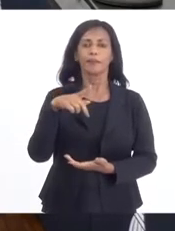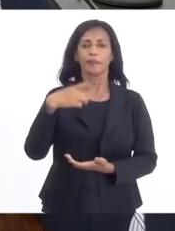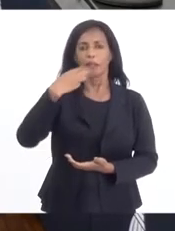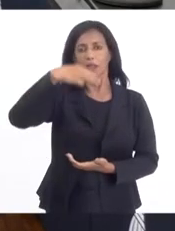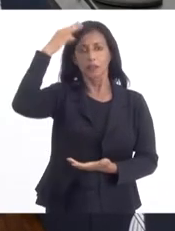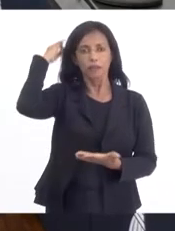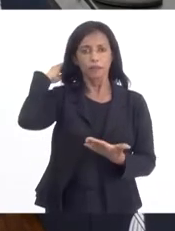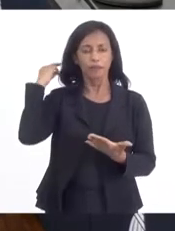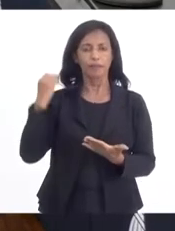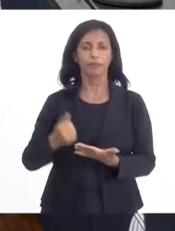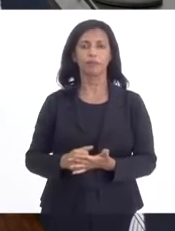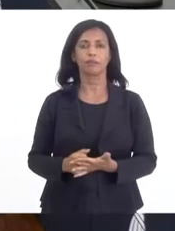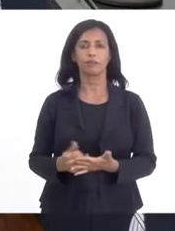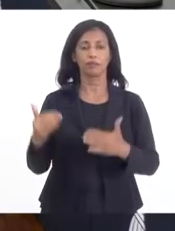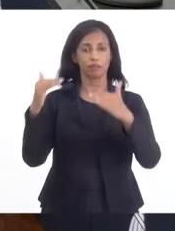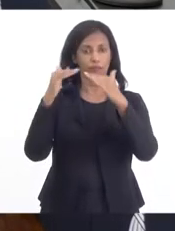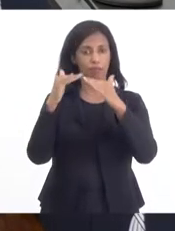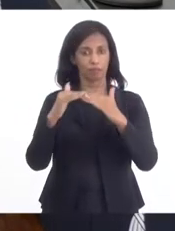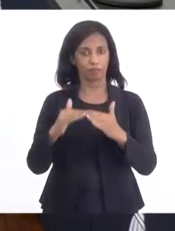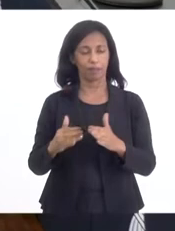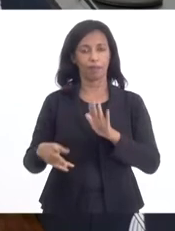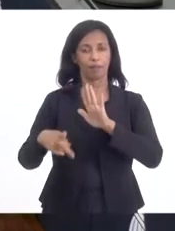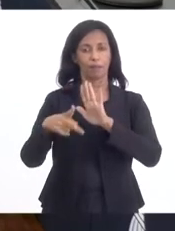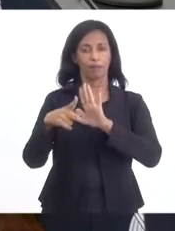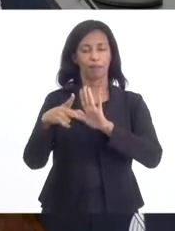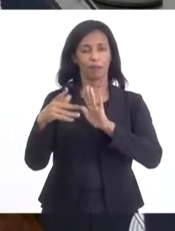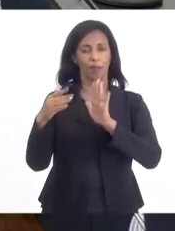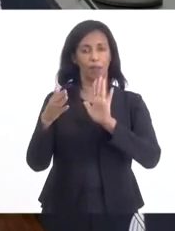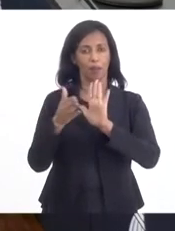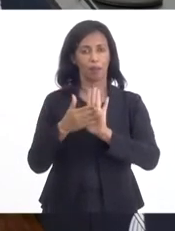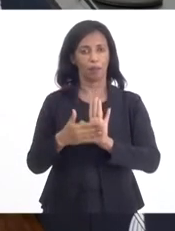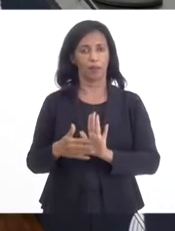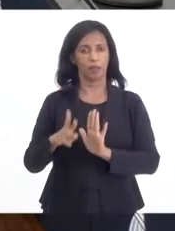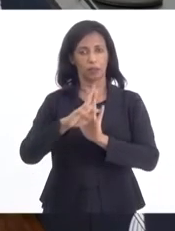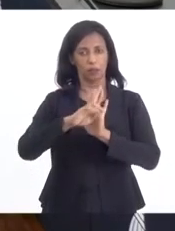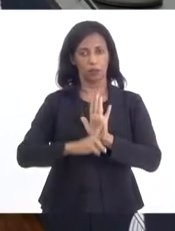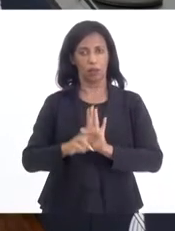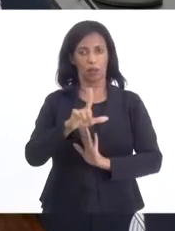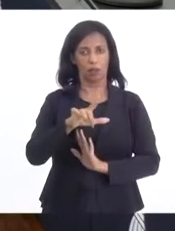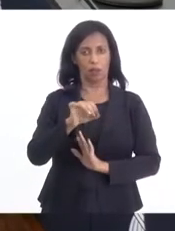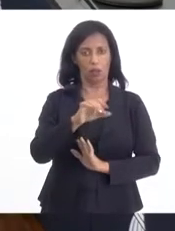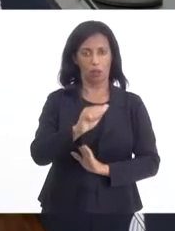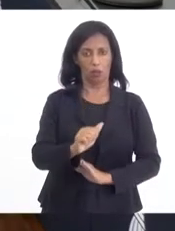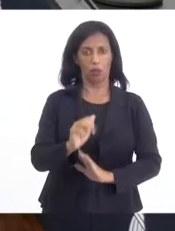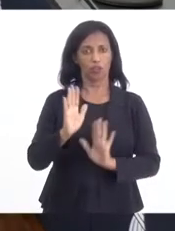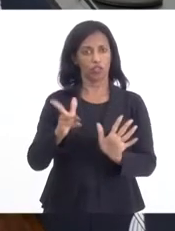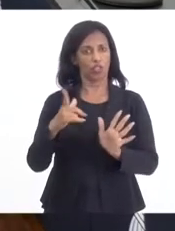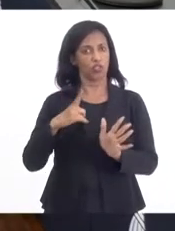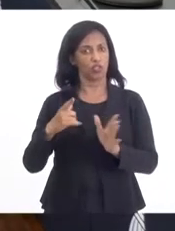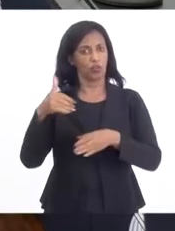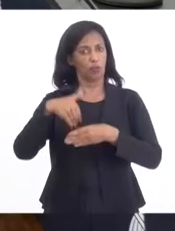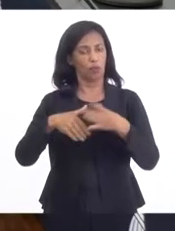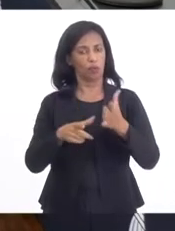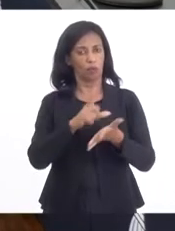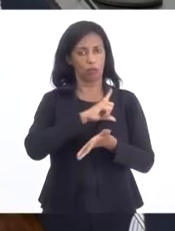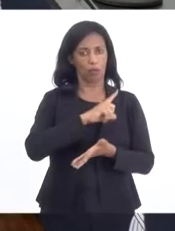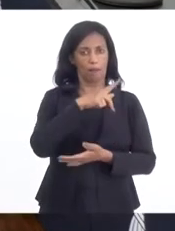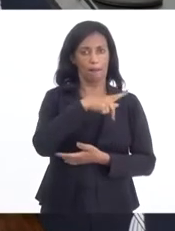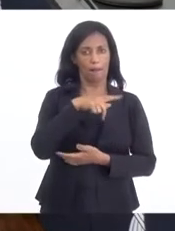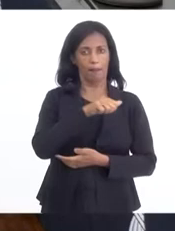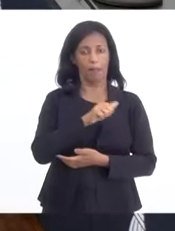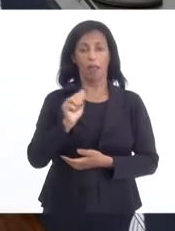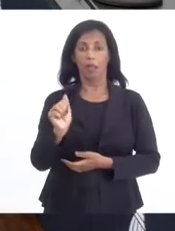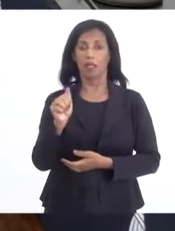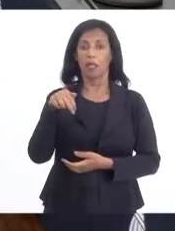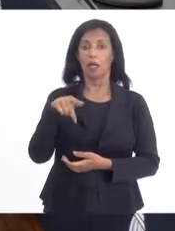Pacheco votou favorável ao parecer do relator na LOA, que já tinha votado no PPA. E